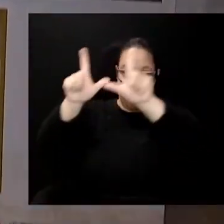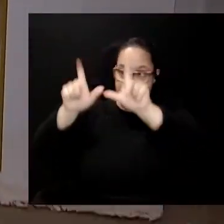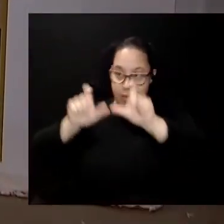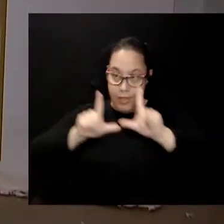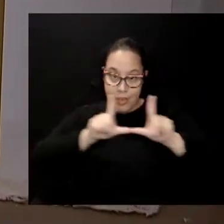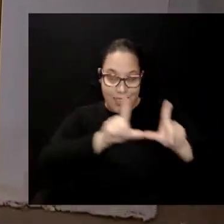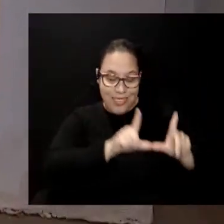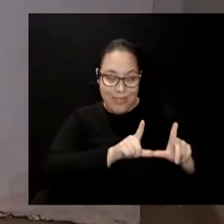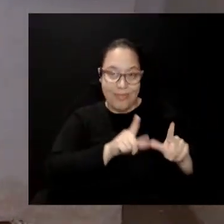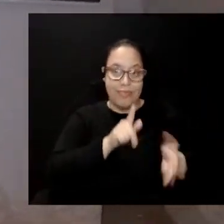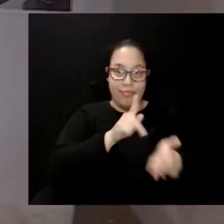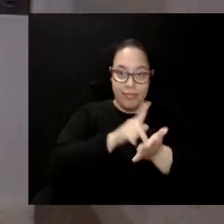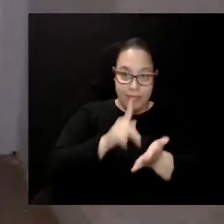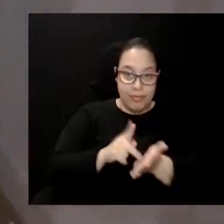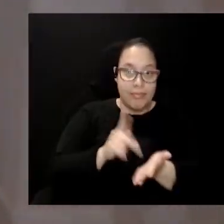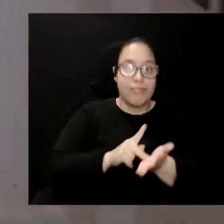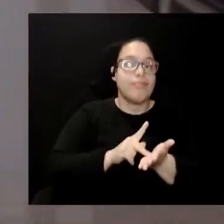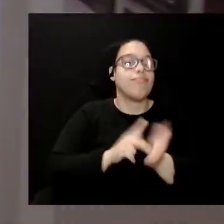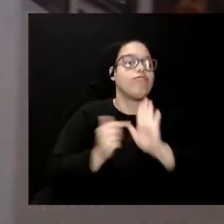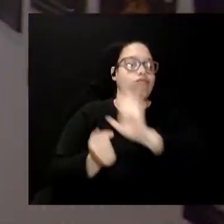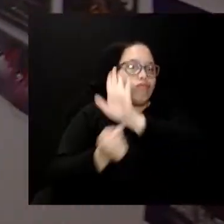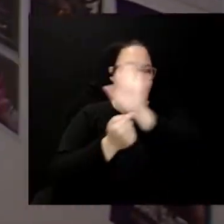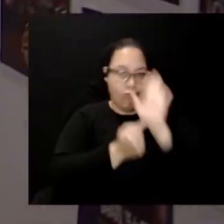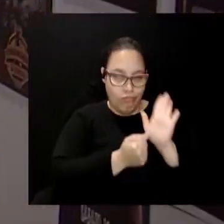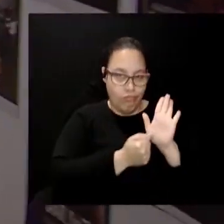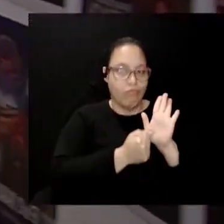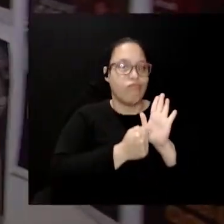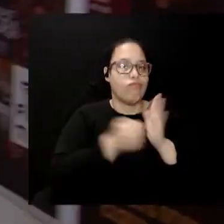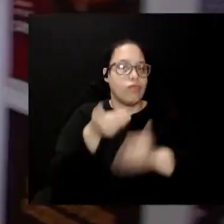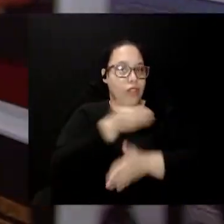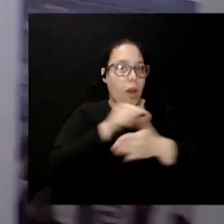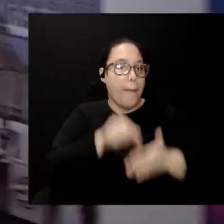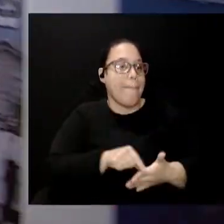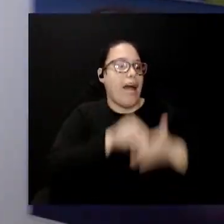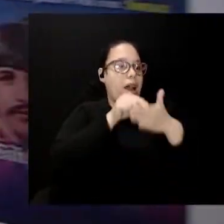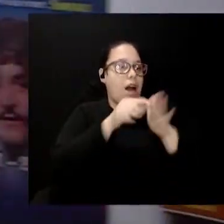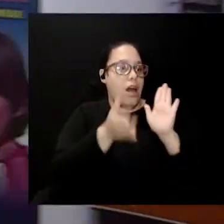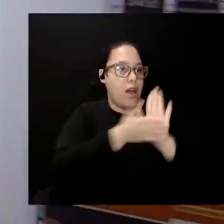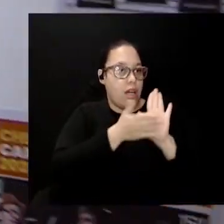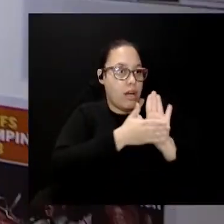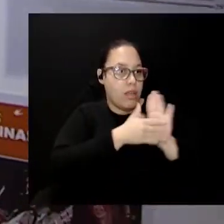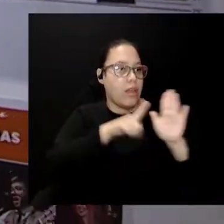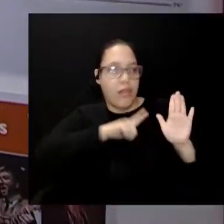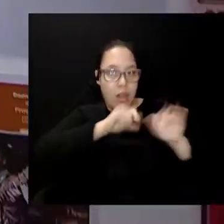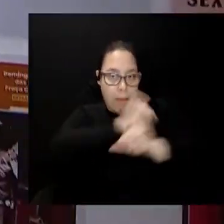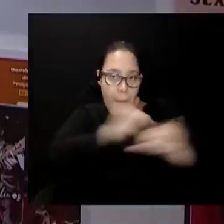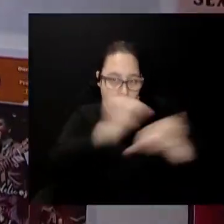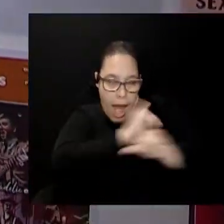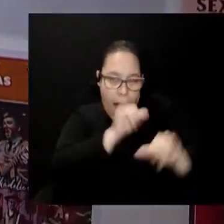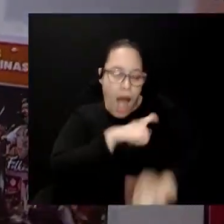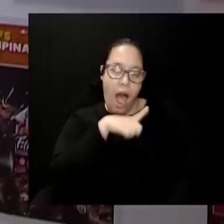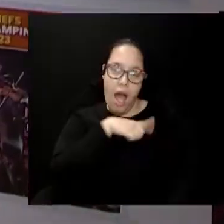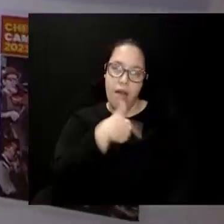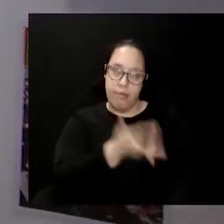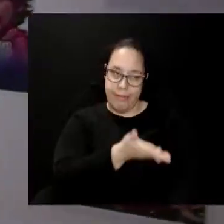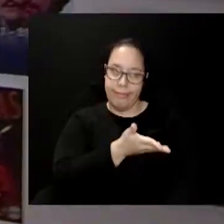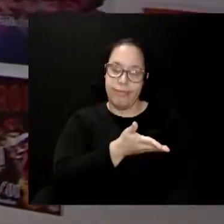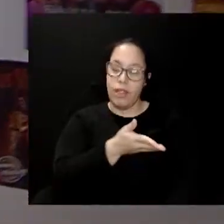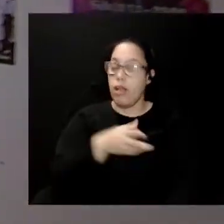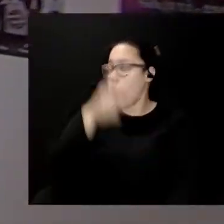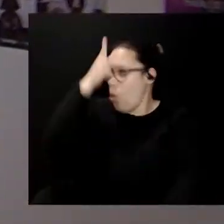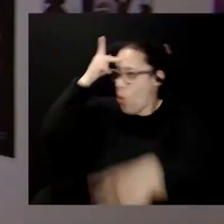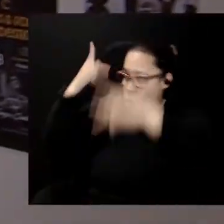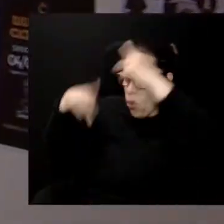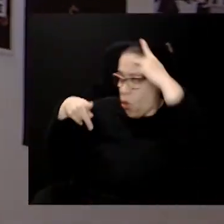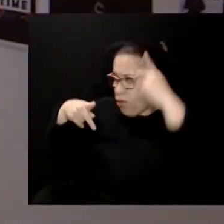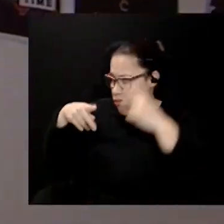realmente de trazer a parte física, né, da divulgação. E muita gente, aposto que ainda